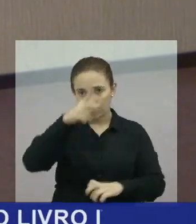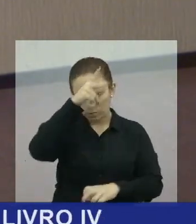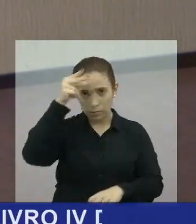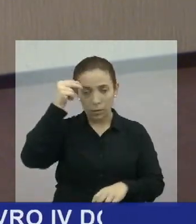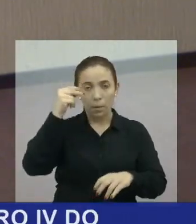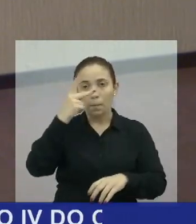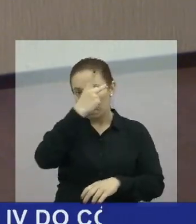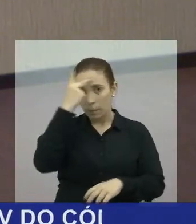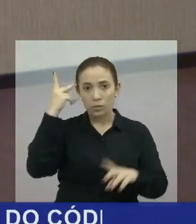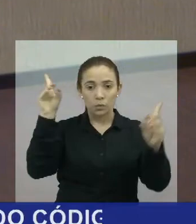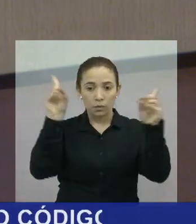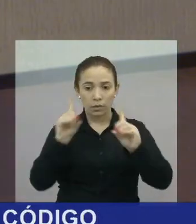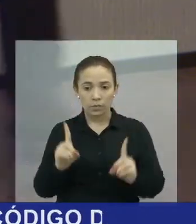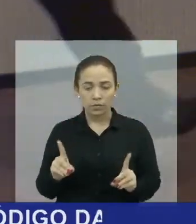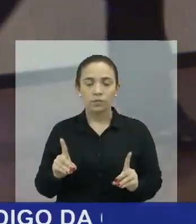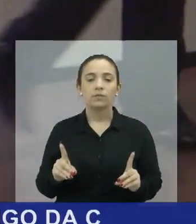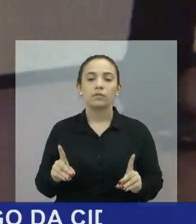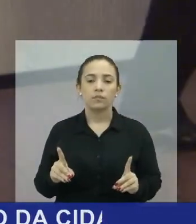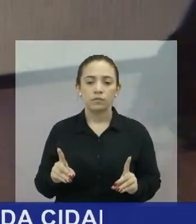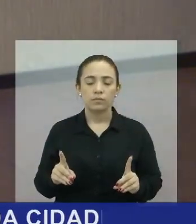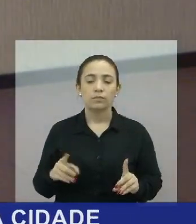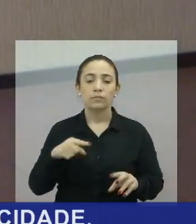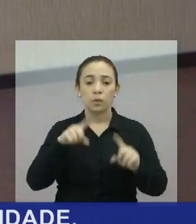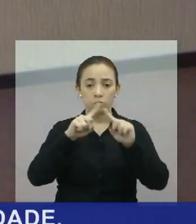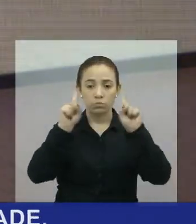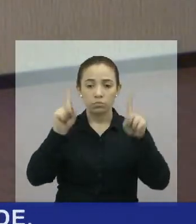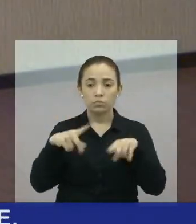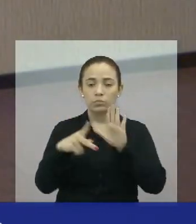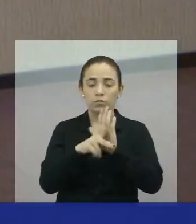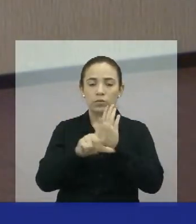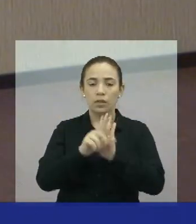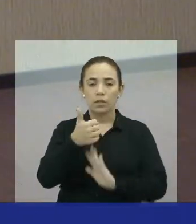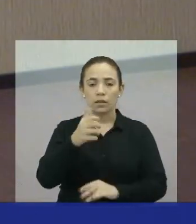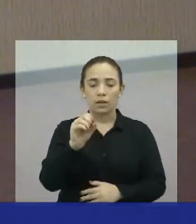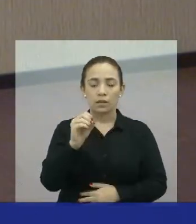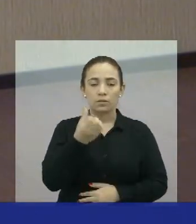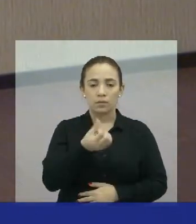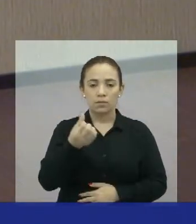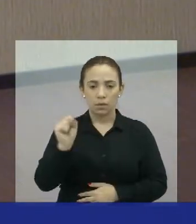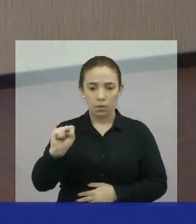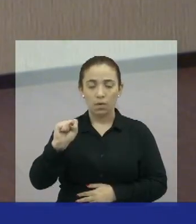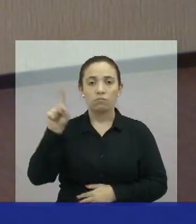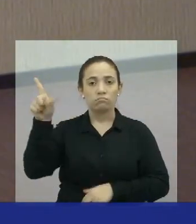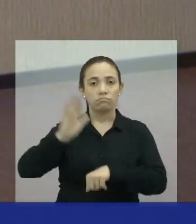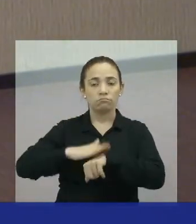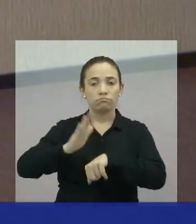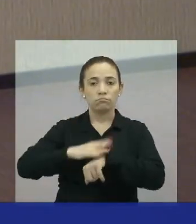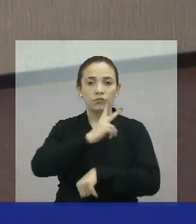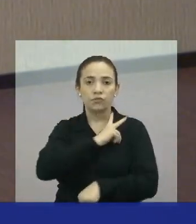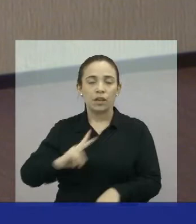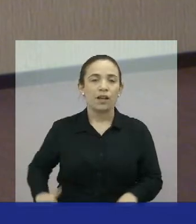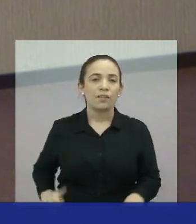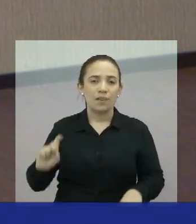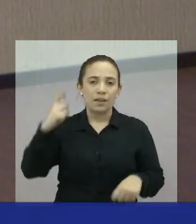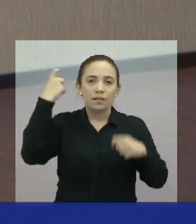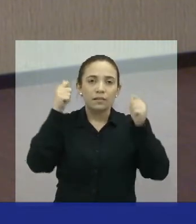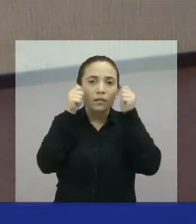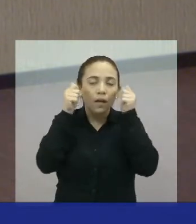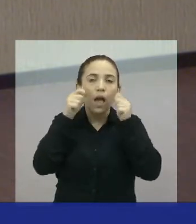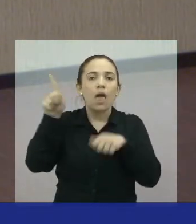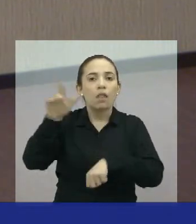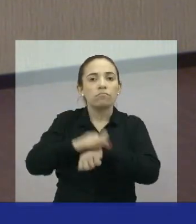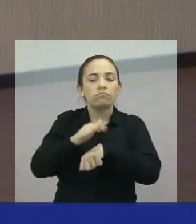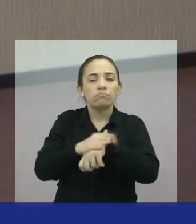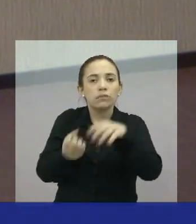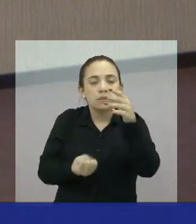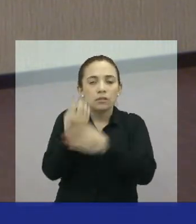com Deficiência. Né, o projeto-lei 10.668 do vereador Acrísio Sena, e que trata de